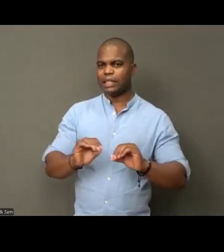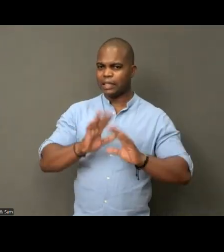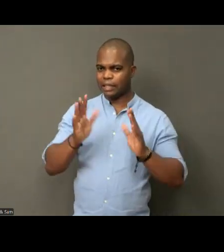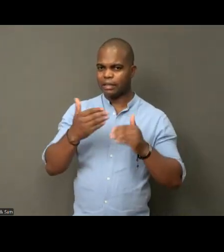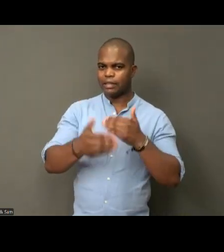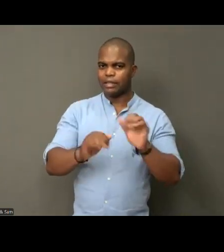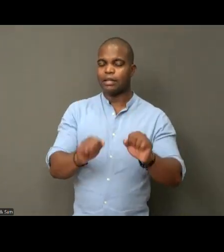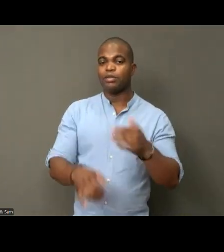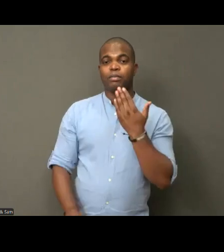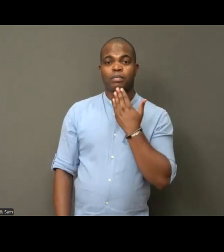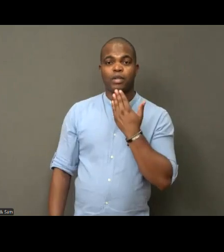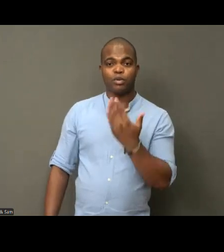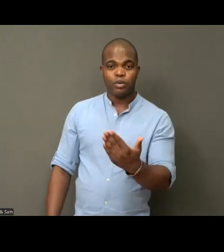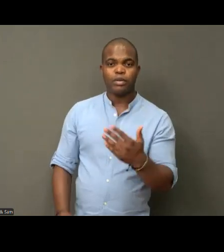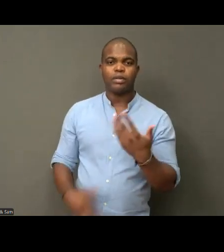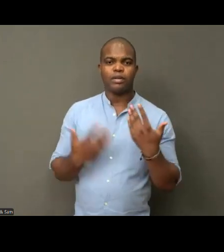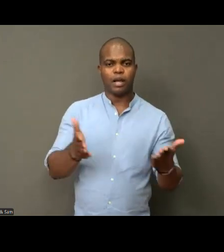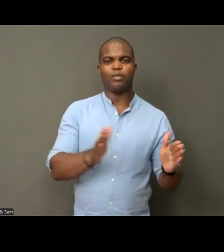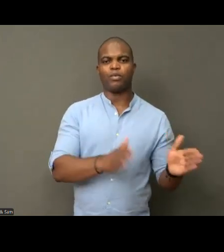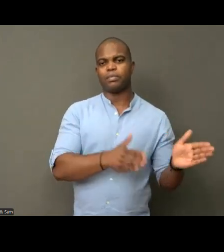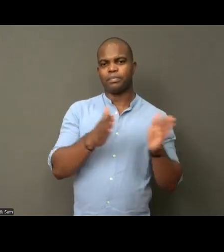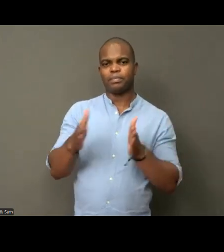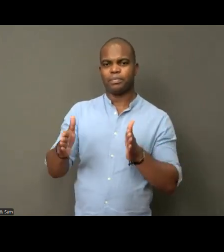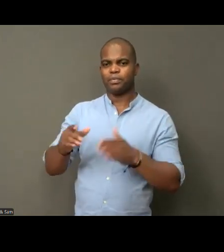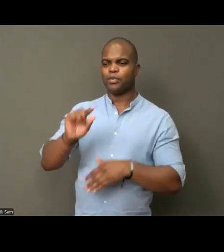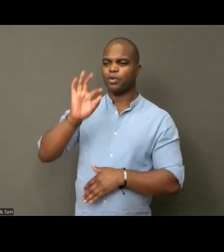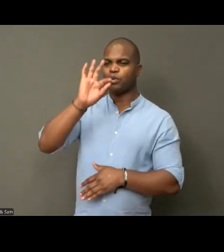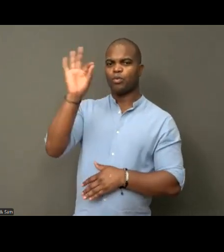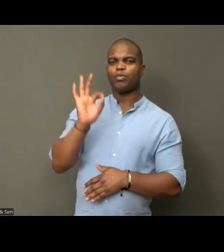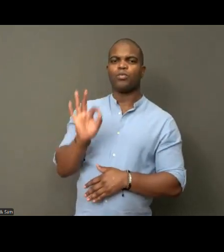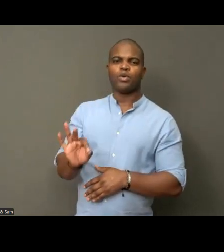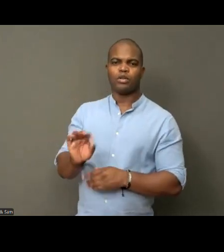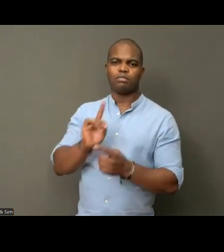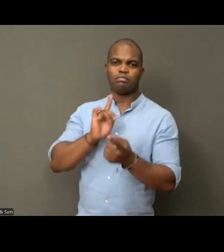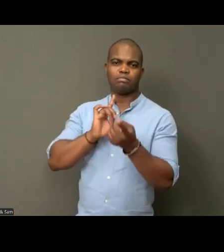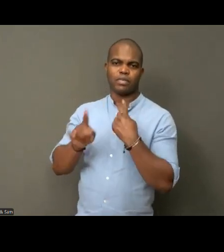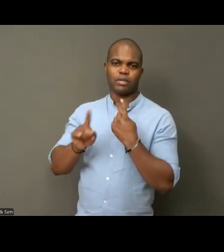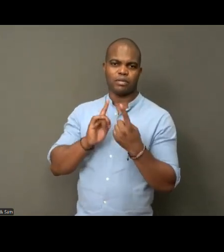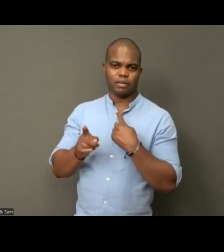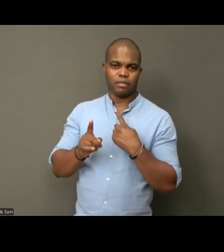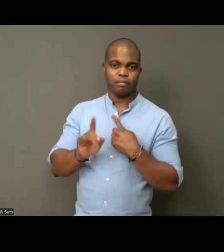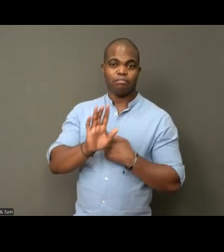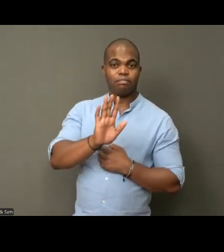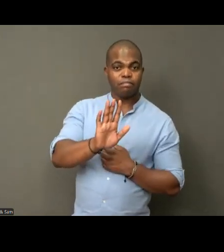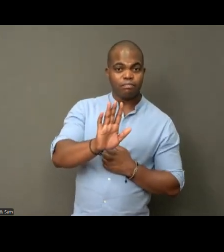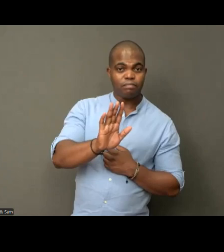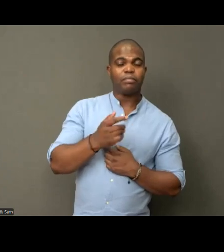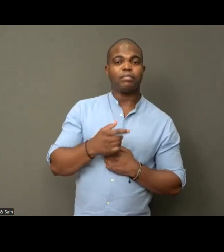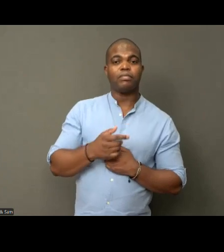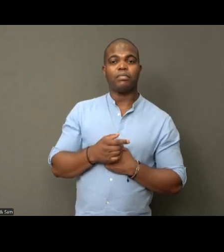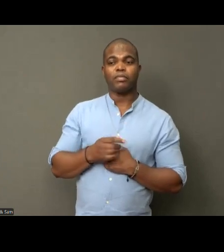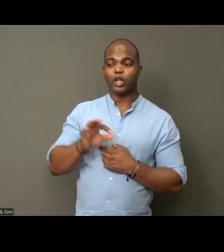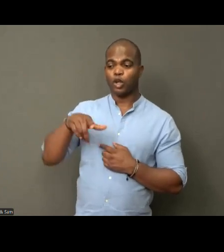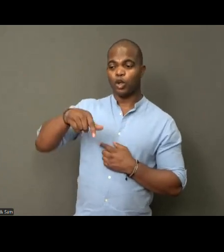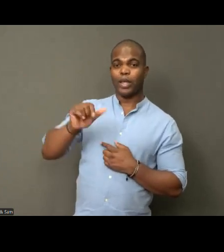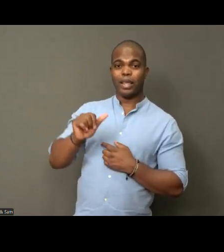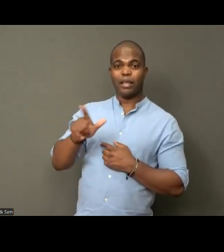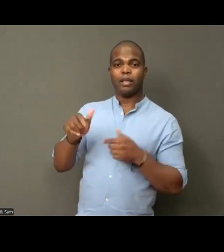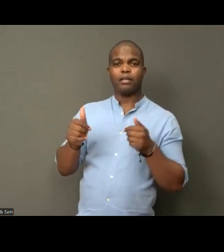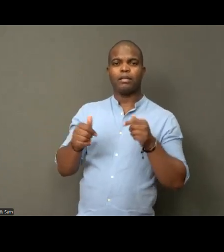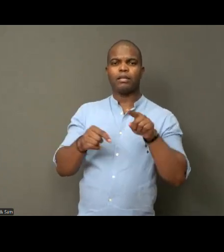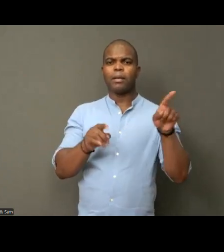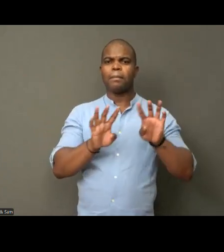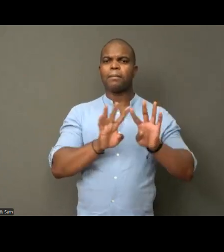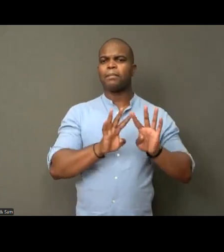perguntas e respostas, mas antes de iniciarmos as perguntas e respostas com os nossos palestrantes, eu gostaria de tocar um vídeo breve sobre